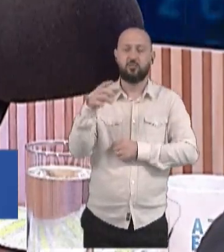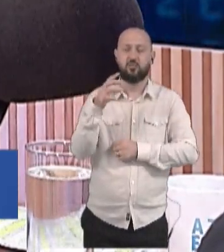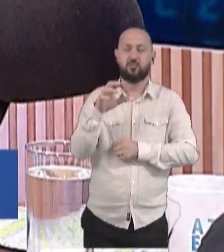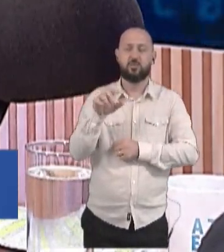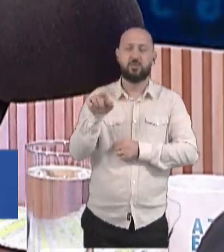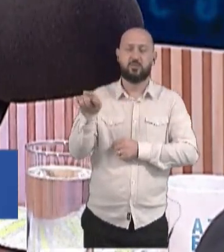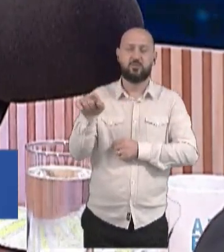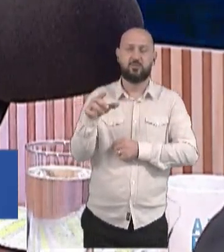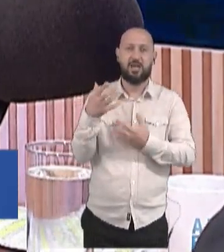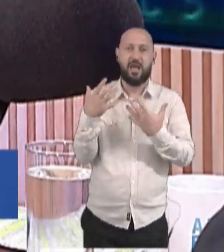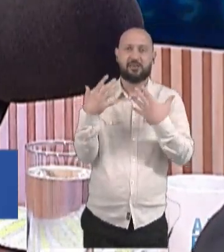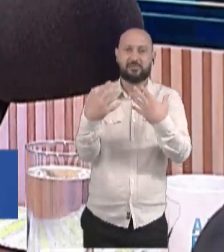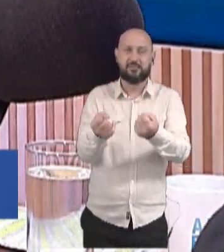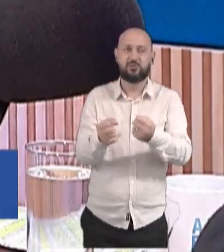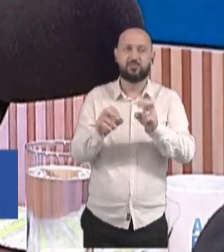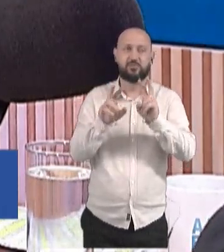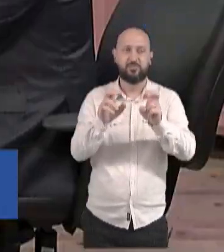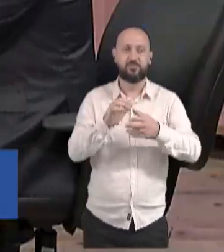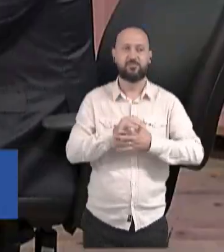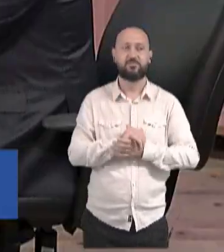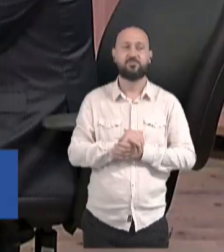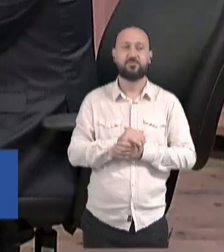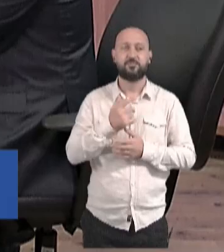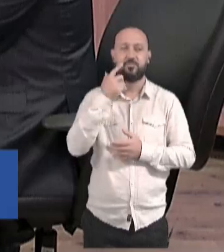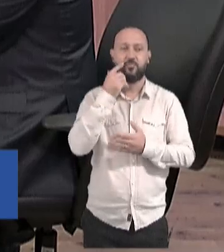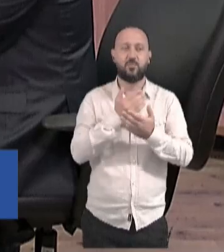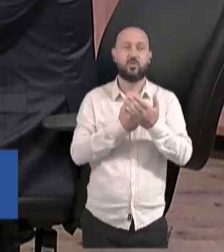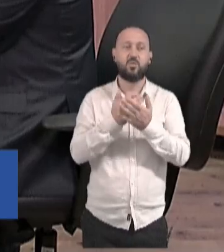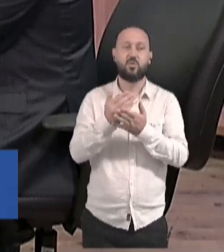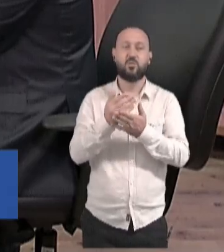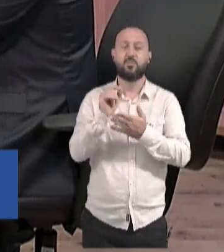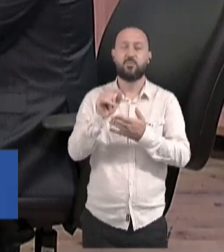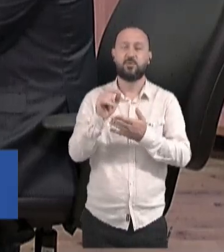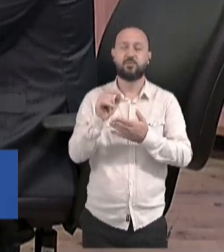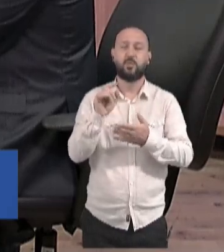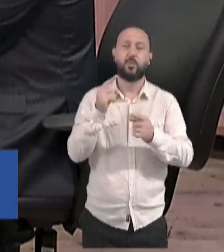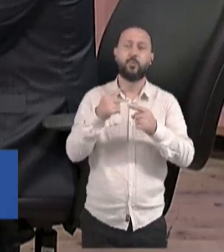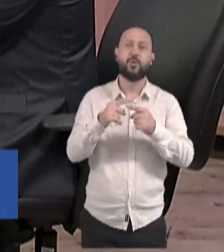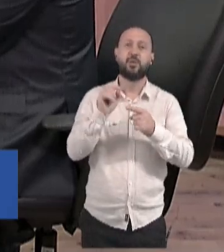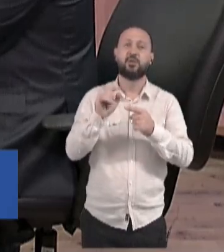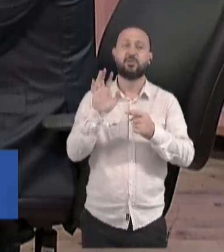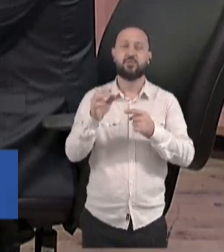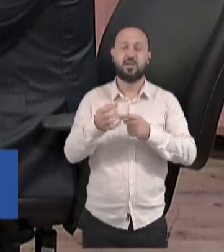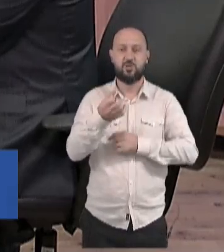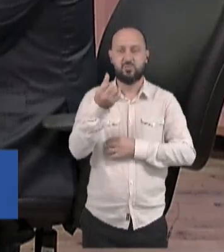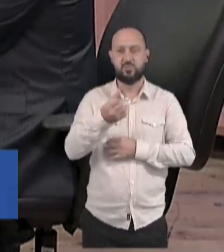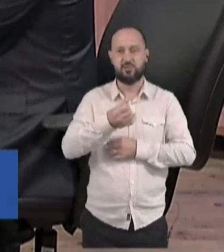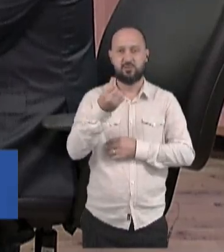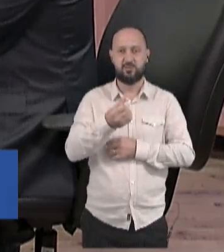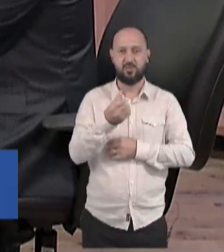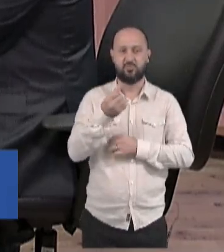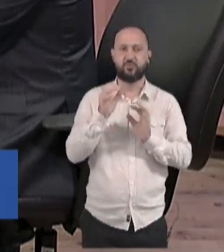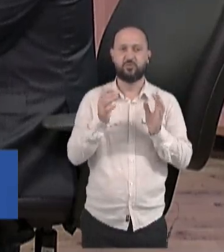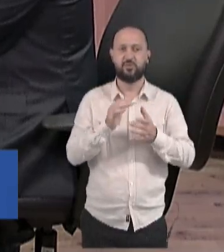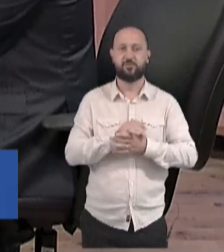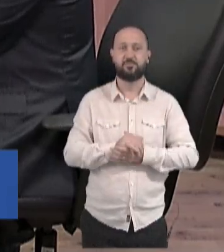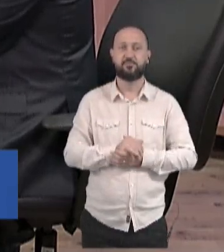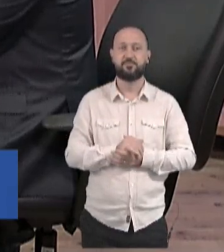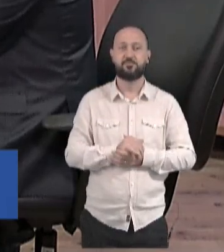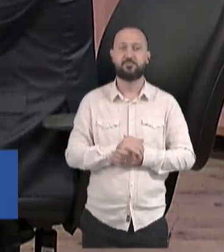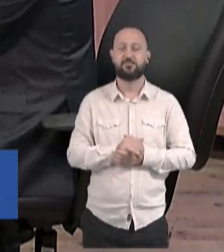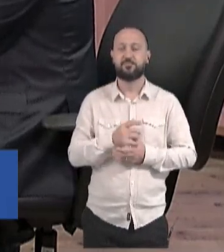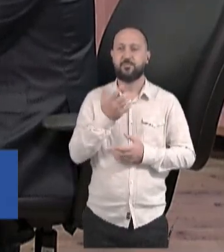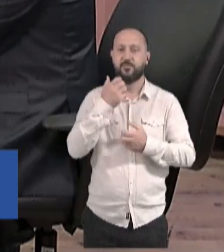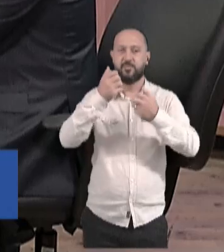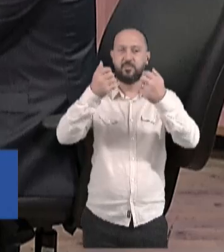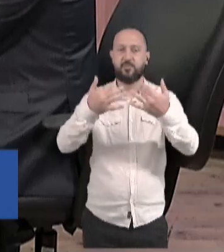abraçou muito essa causa desde o início, né? Porque já estamos na 6ª edição. Na 6ª edição. Então, eu queria